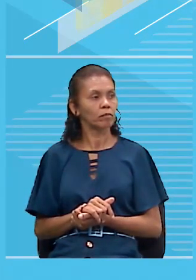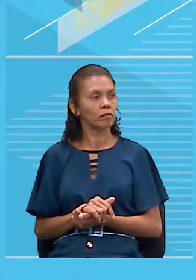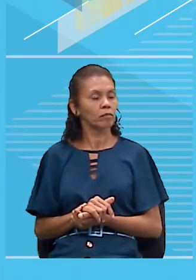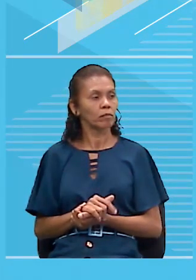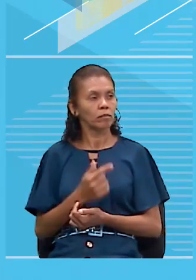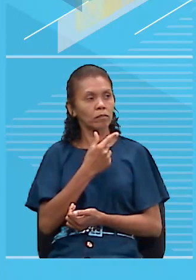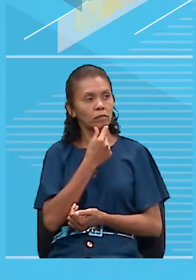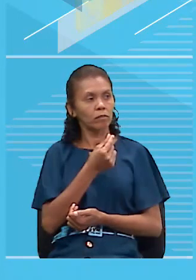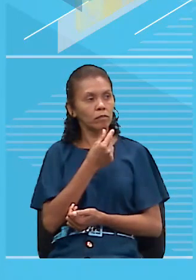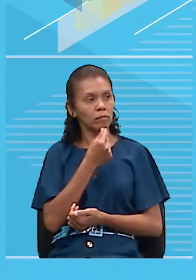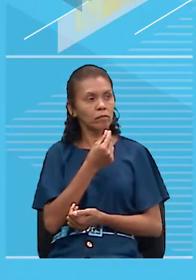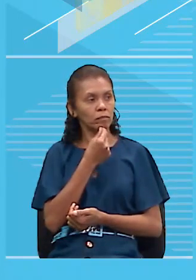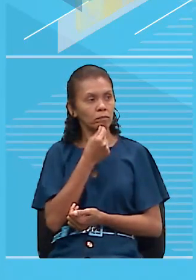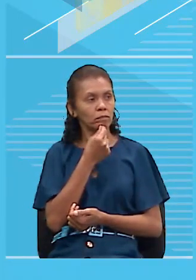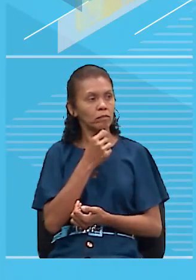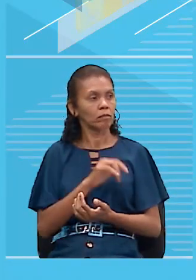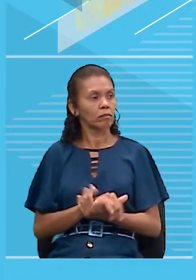olha eles aí